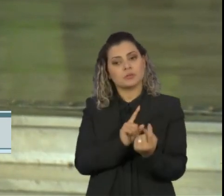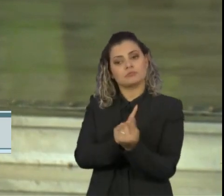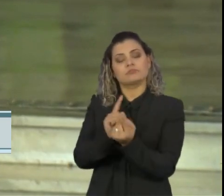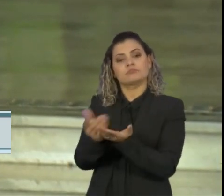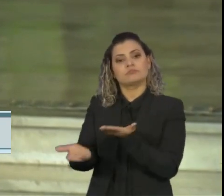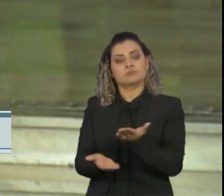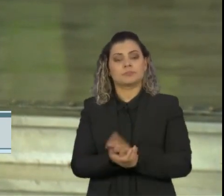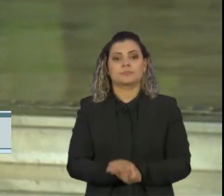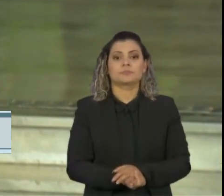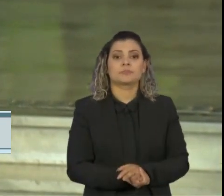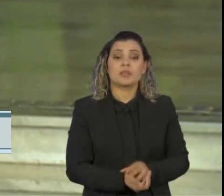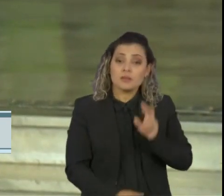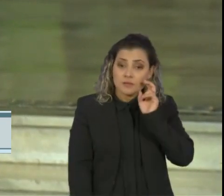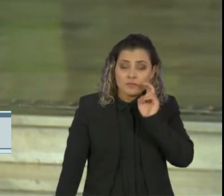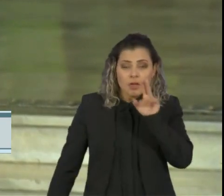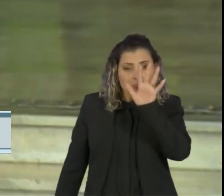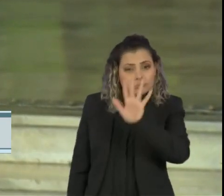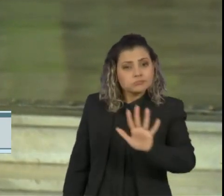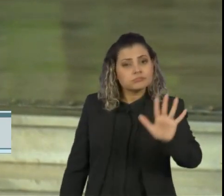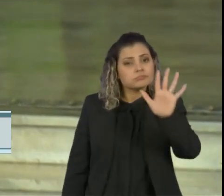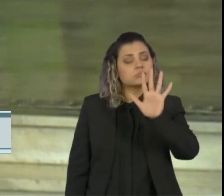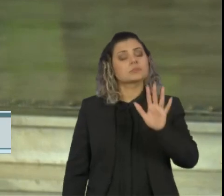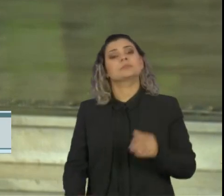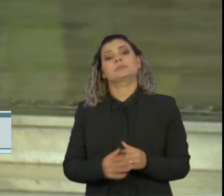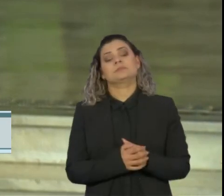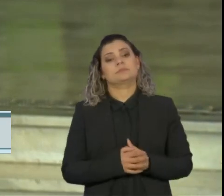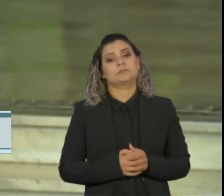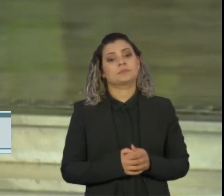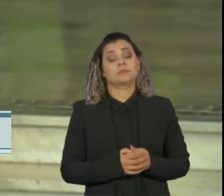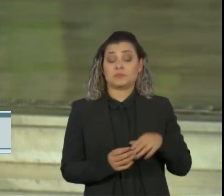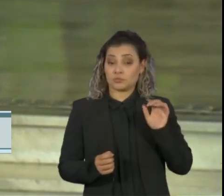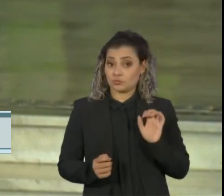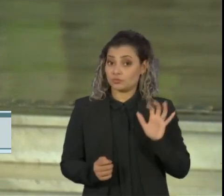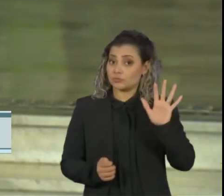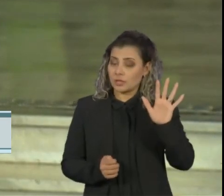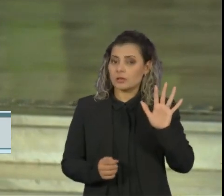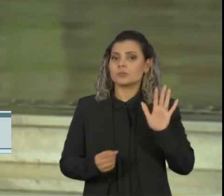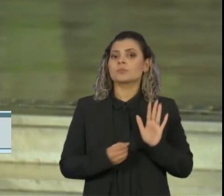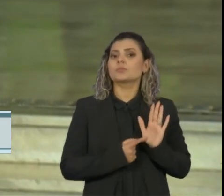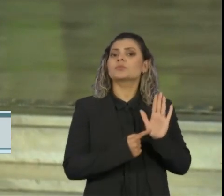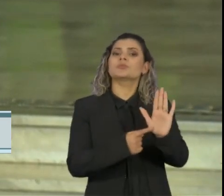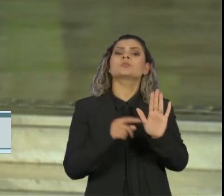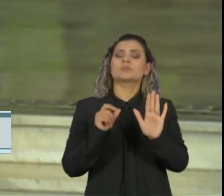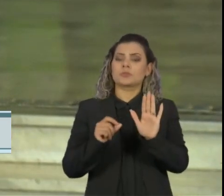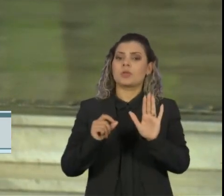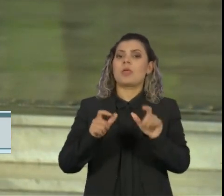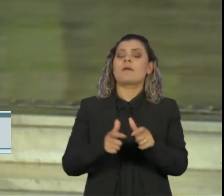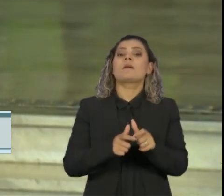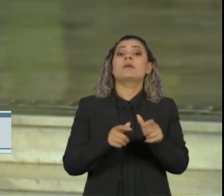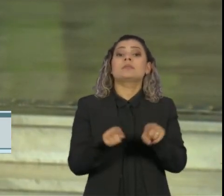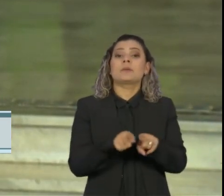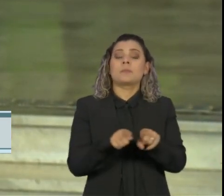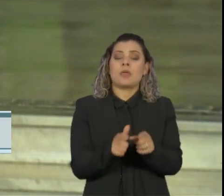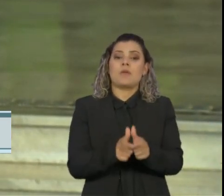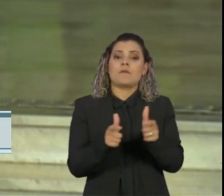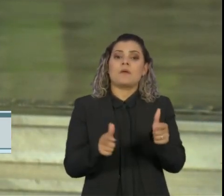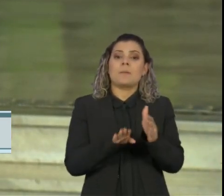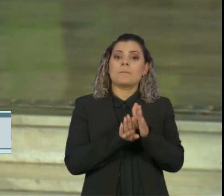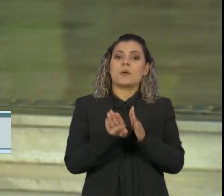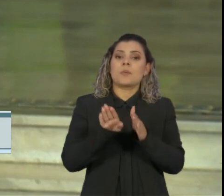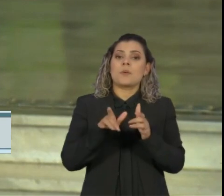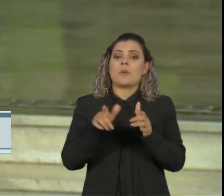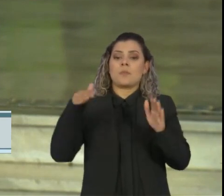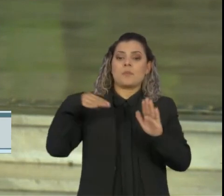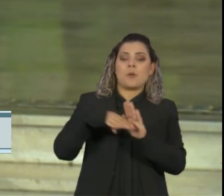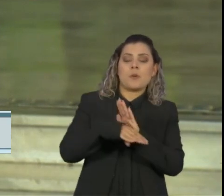otimização. Com o olhar completo do Estado, nós estamos mostrando aqui a evolução dos indicadores que são utilizados no Plano